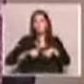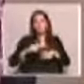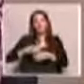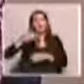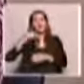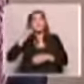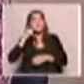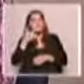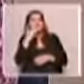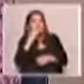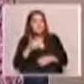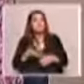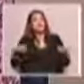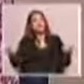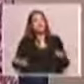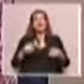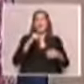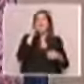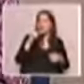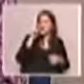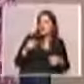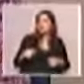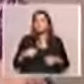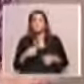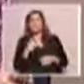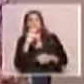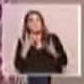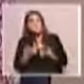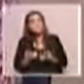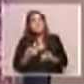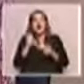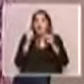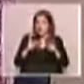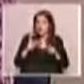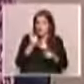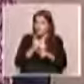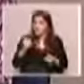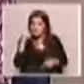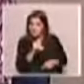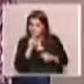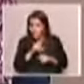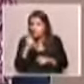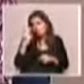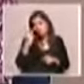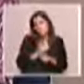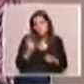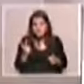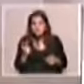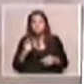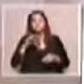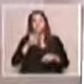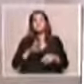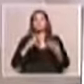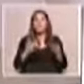umas castanhas, uns frutos secos. Pronto, podes fazer isto uma vez por mês, duas, vá. A questão é, nós temos o queijo de quilo